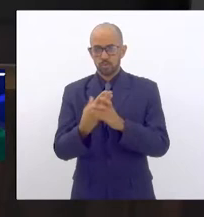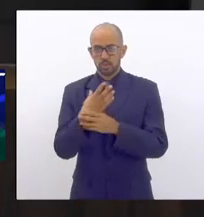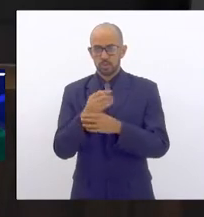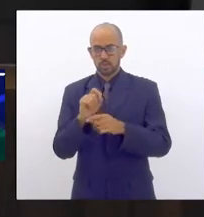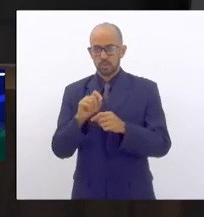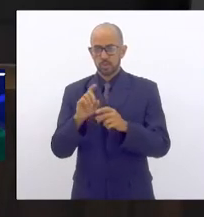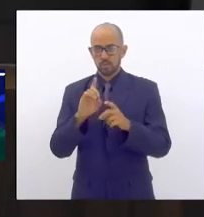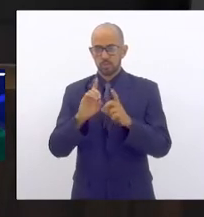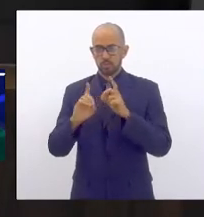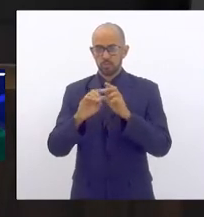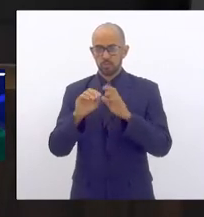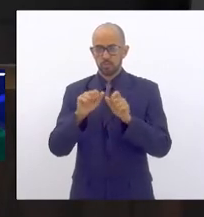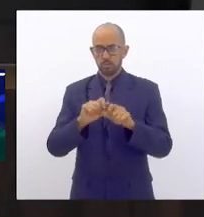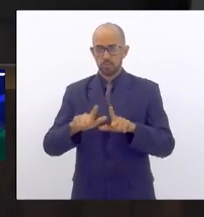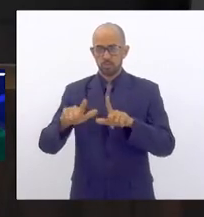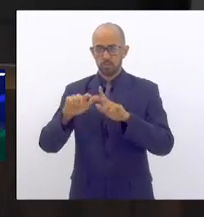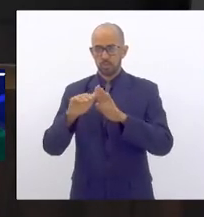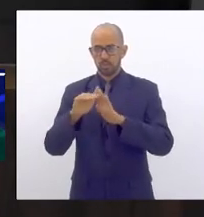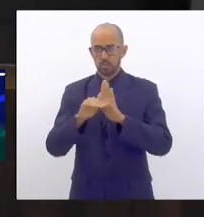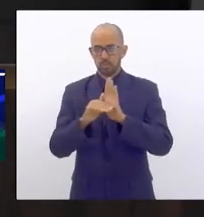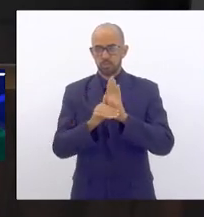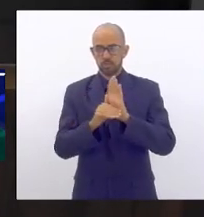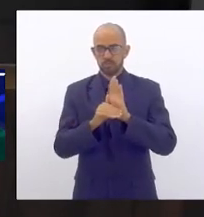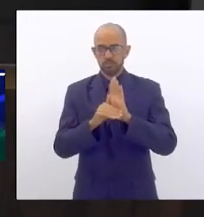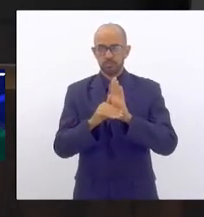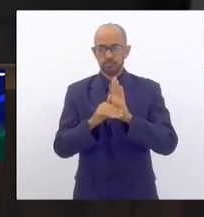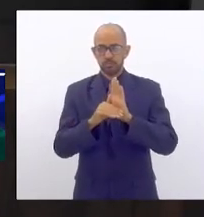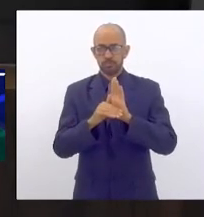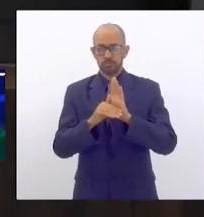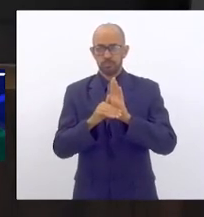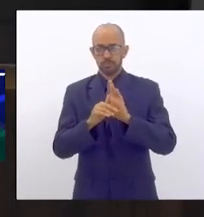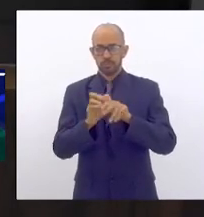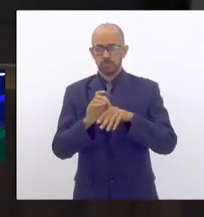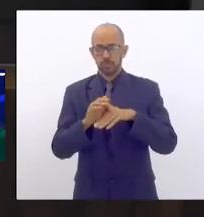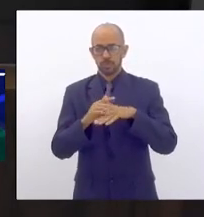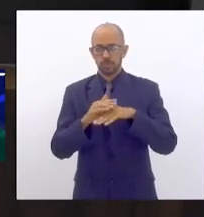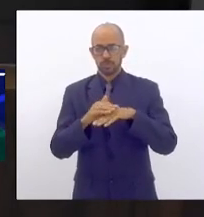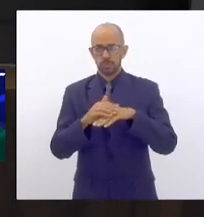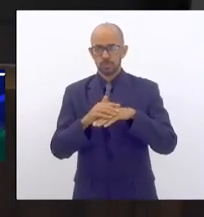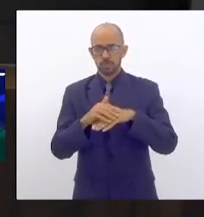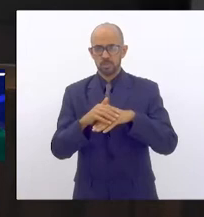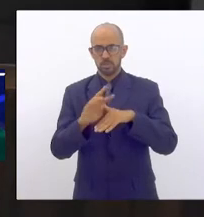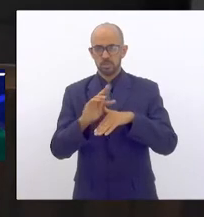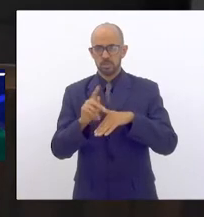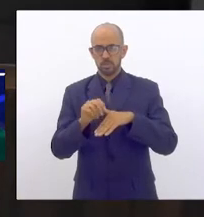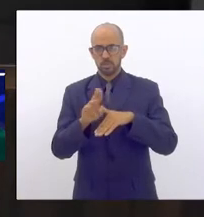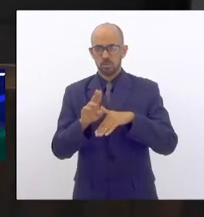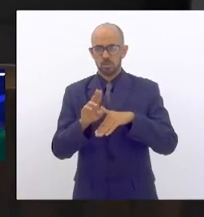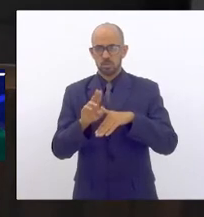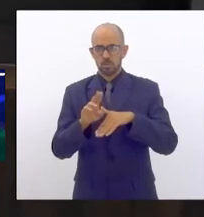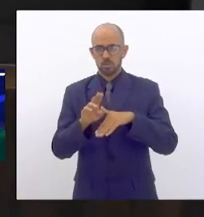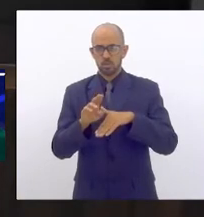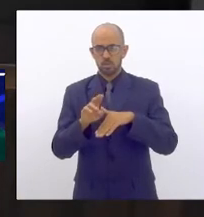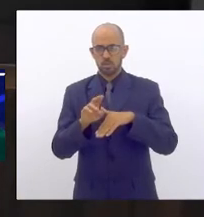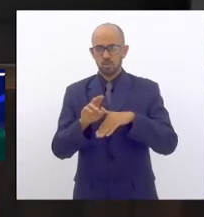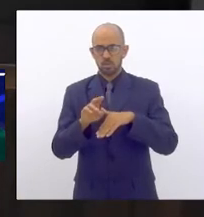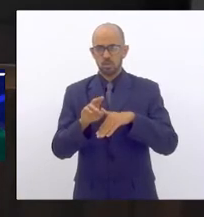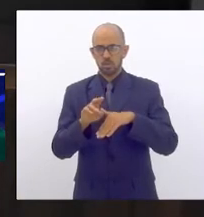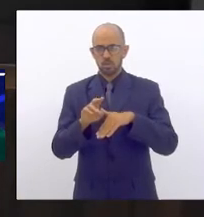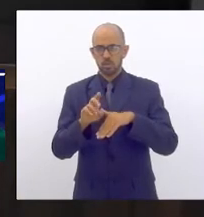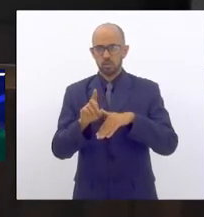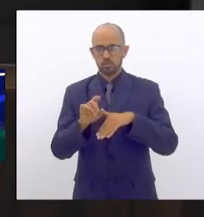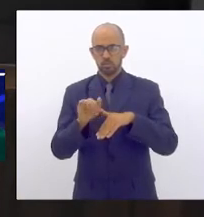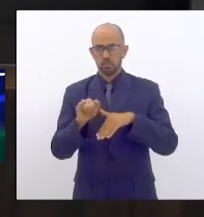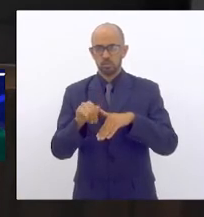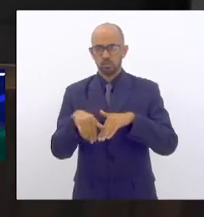da saúde da doença de Huntington. É isso mesmo, deputado enfermeira? Huntington.